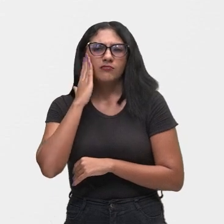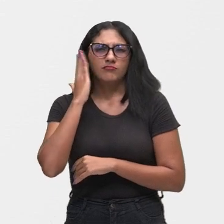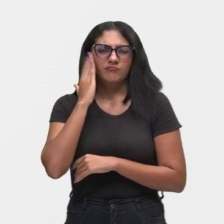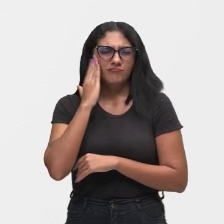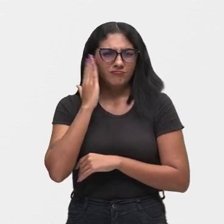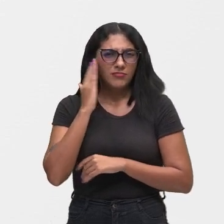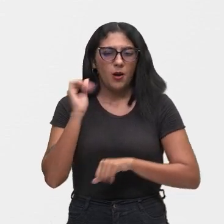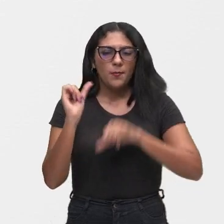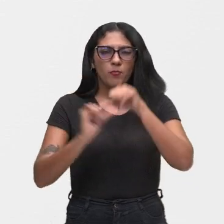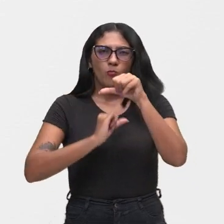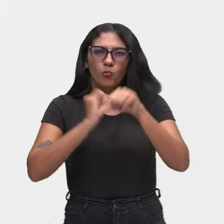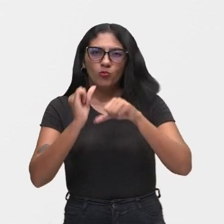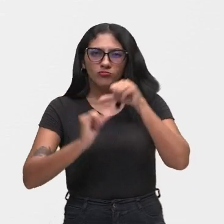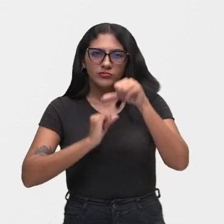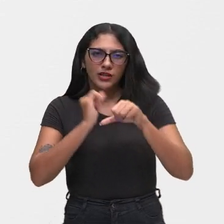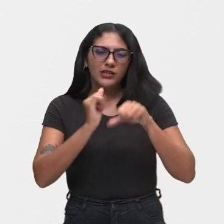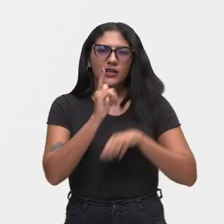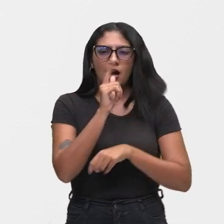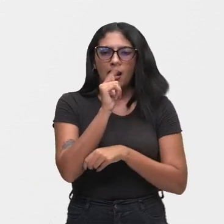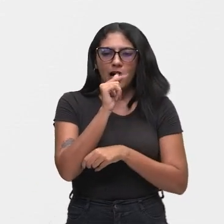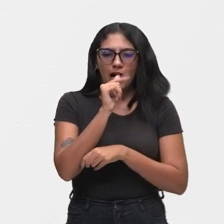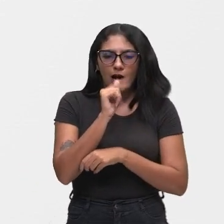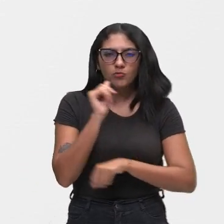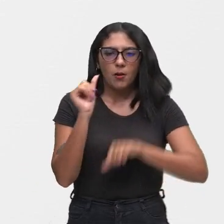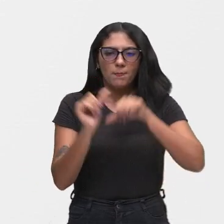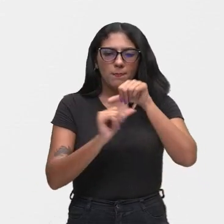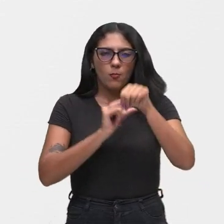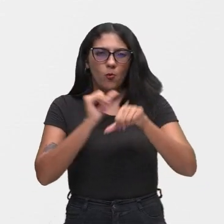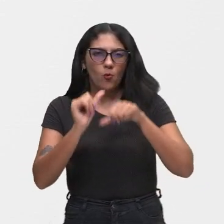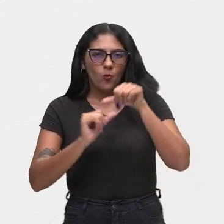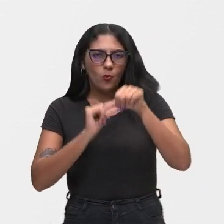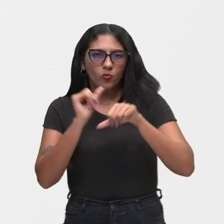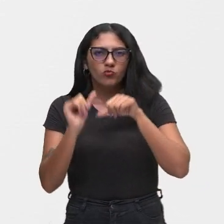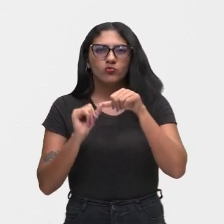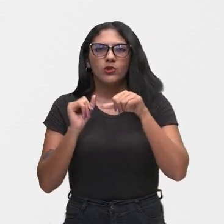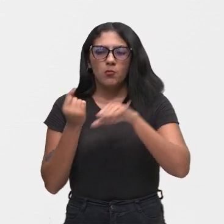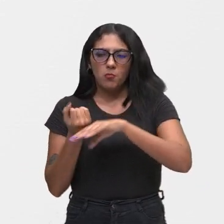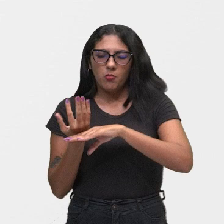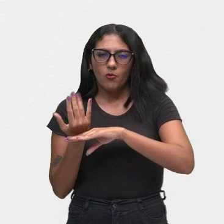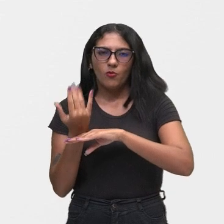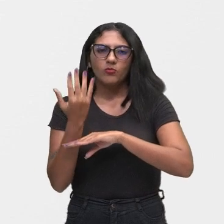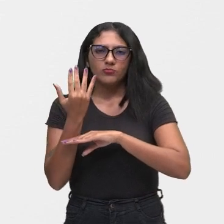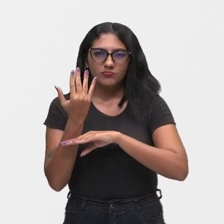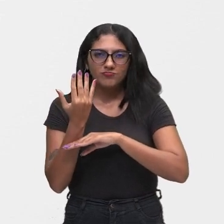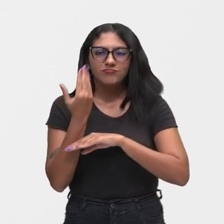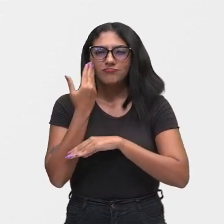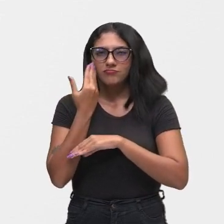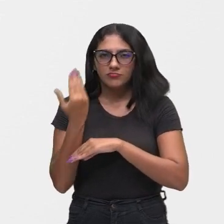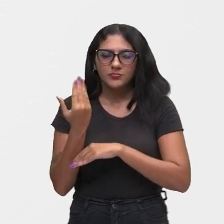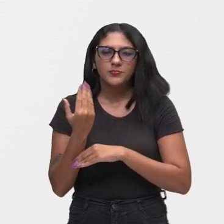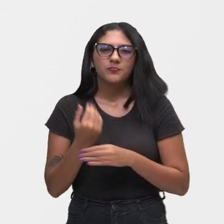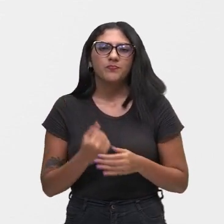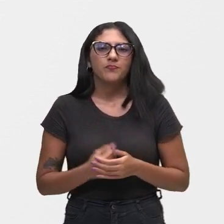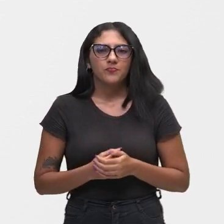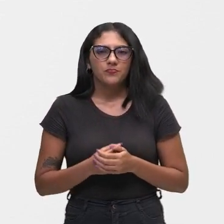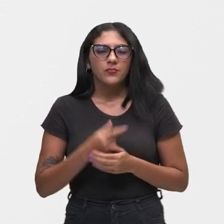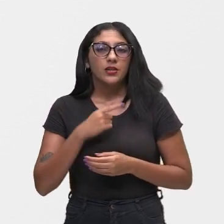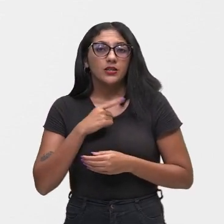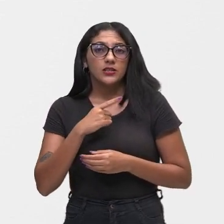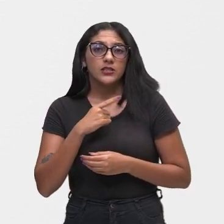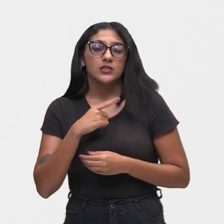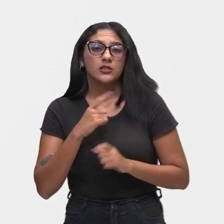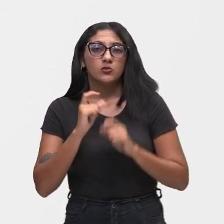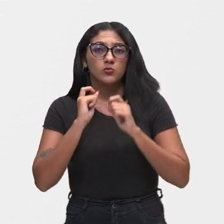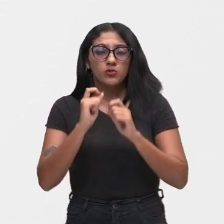de mudança de estados físicos da matéria, né? Ali está participando no caso da água, e na presença